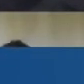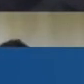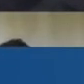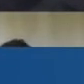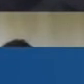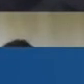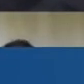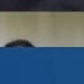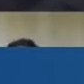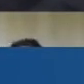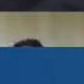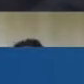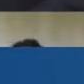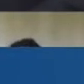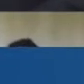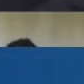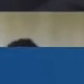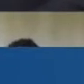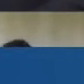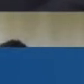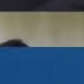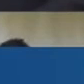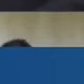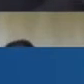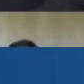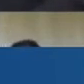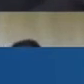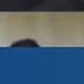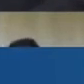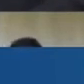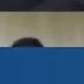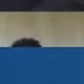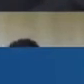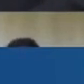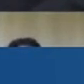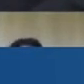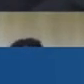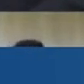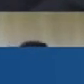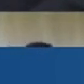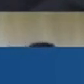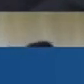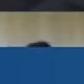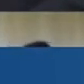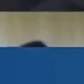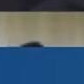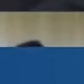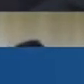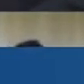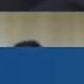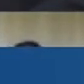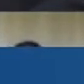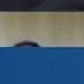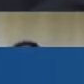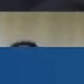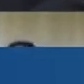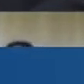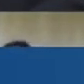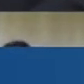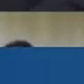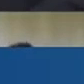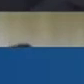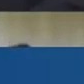Judiciário, e assegurar à família, às famílias, à sociedade, que a investigação está